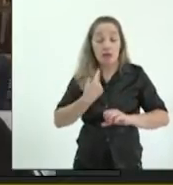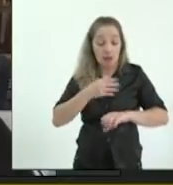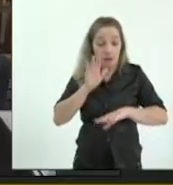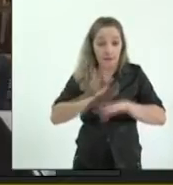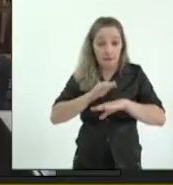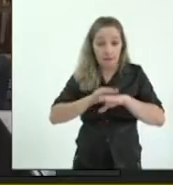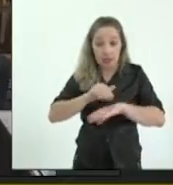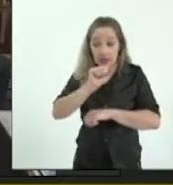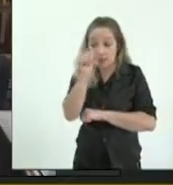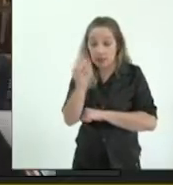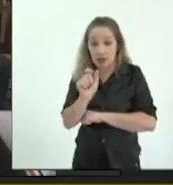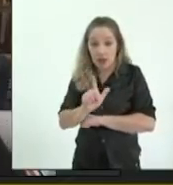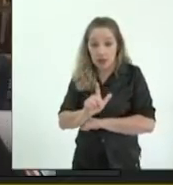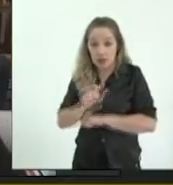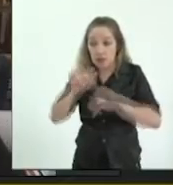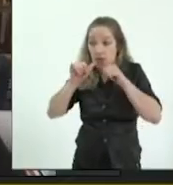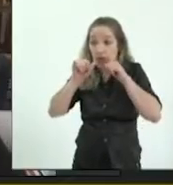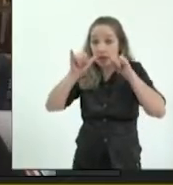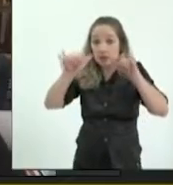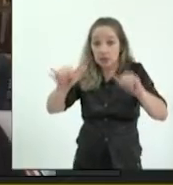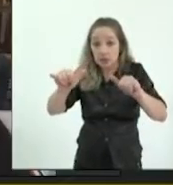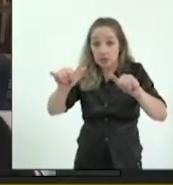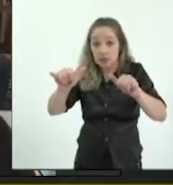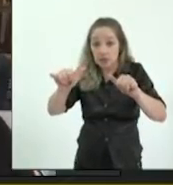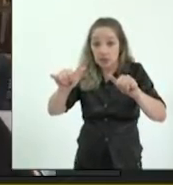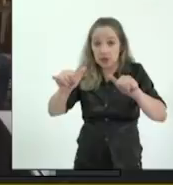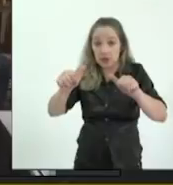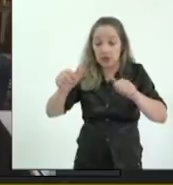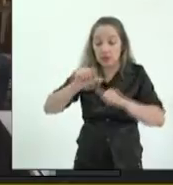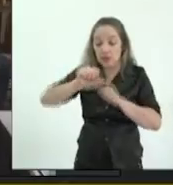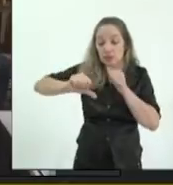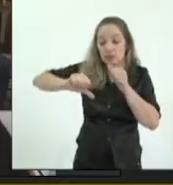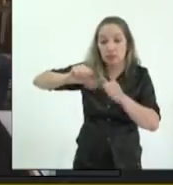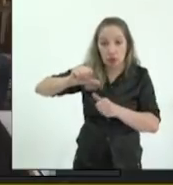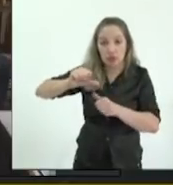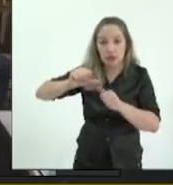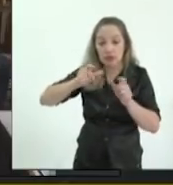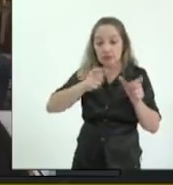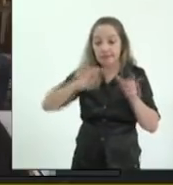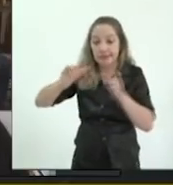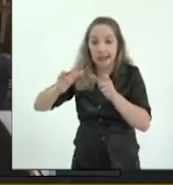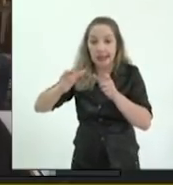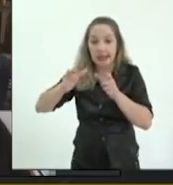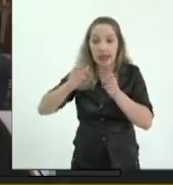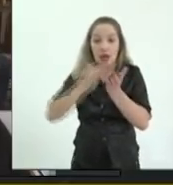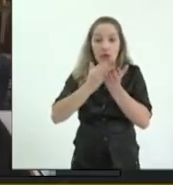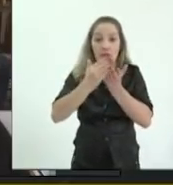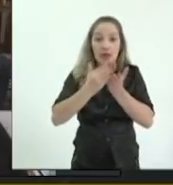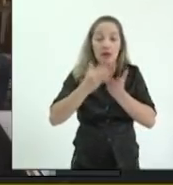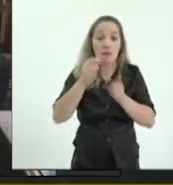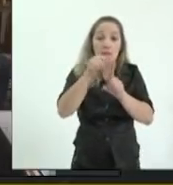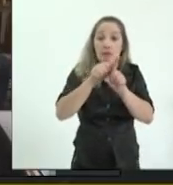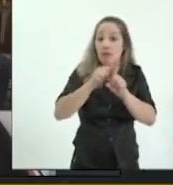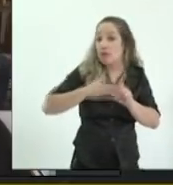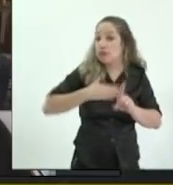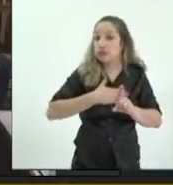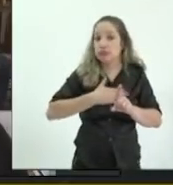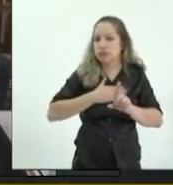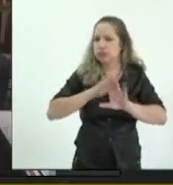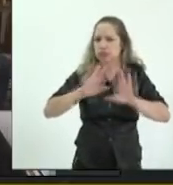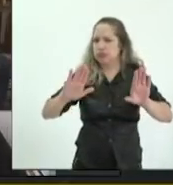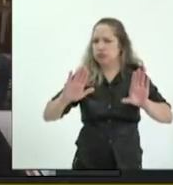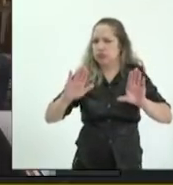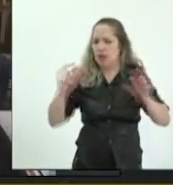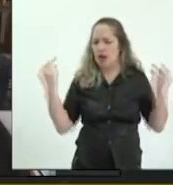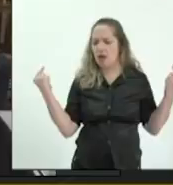code share de algumas rotas a partir do mês de agosto, ele, na verdade, ele não impacta em nada a concorrência no setor. Pelo contrário,